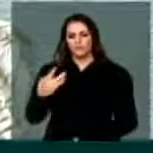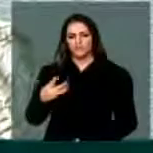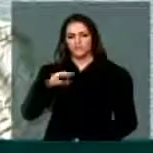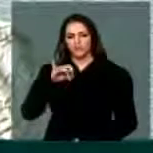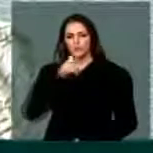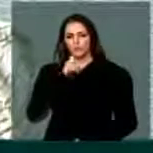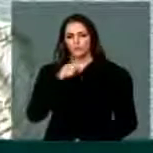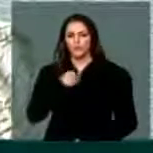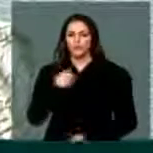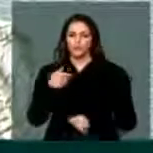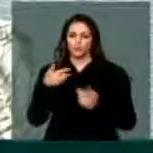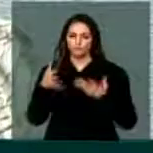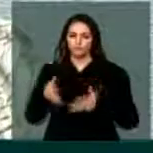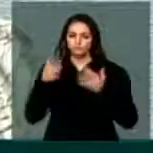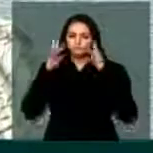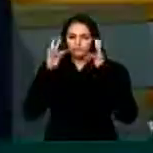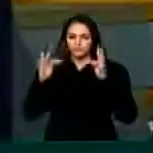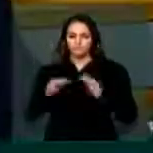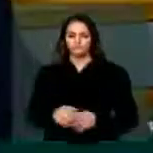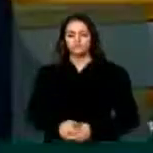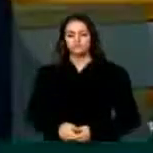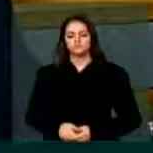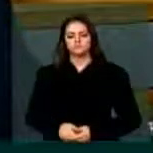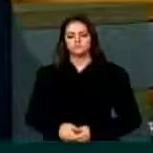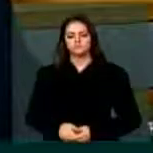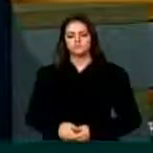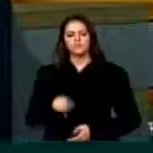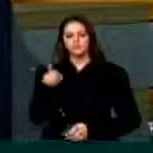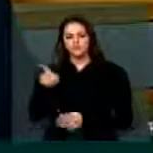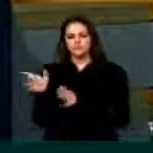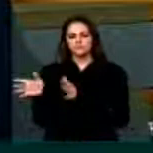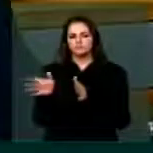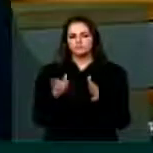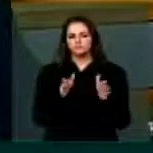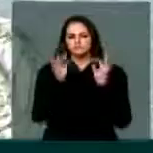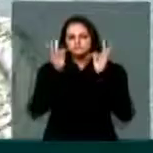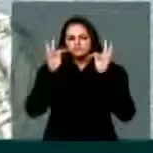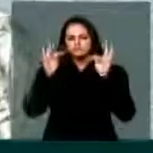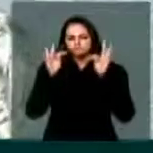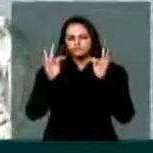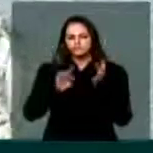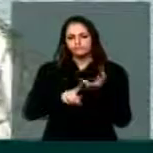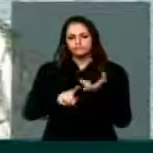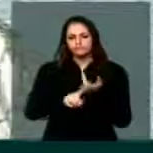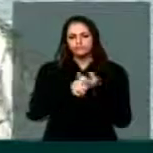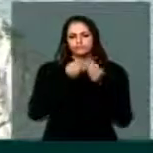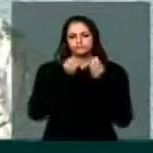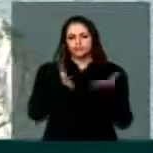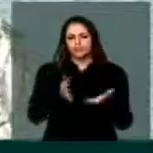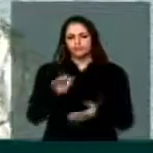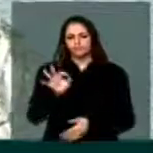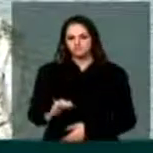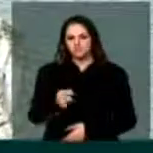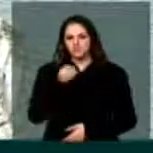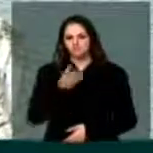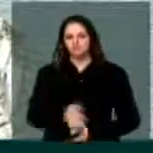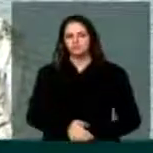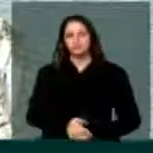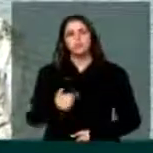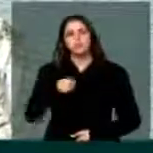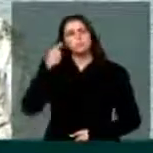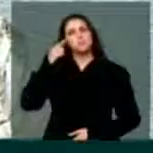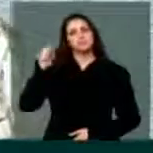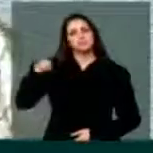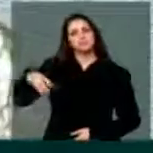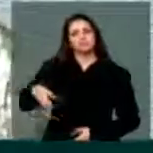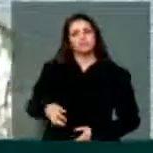julho para ser ouvida. E a colaboração tem sido eficiente, que a senhora tem feito? Eu acredito que sim, Excelência, eu